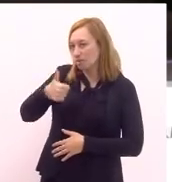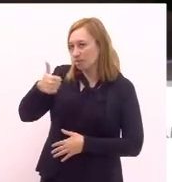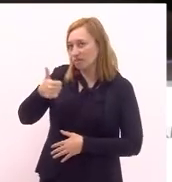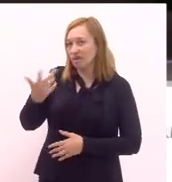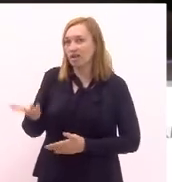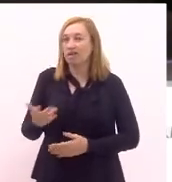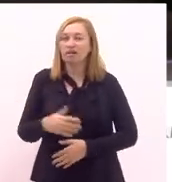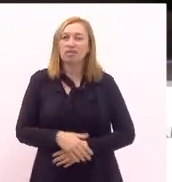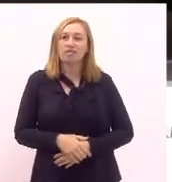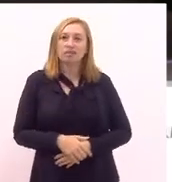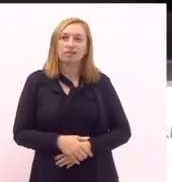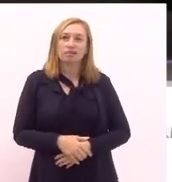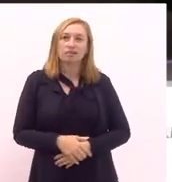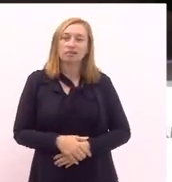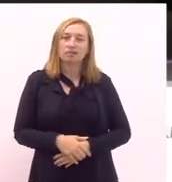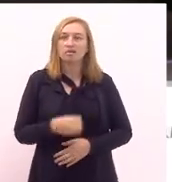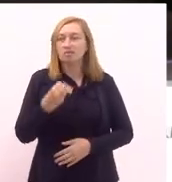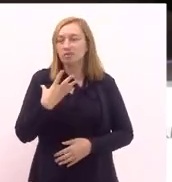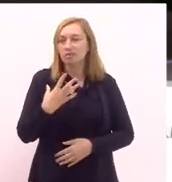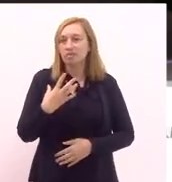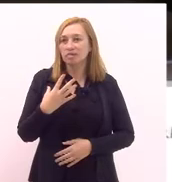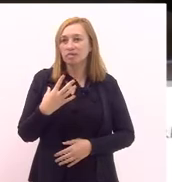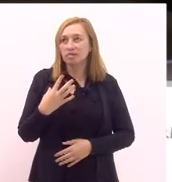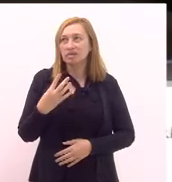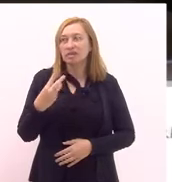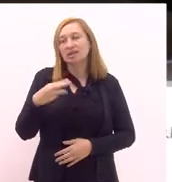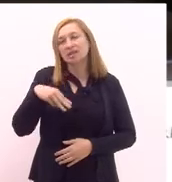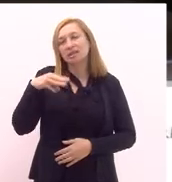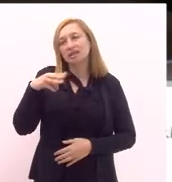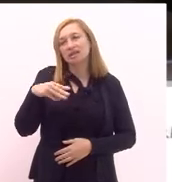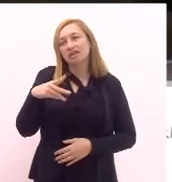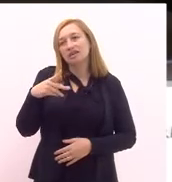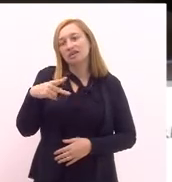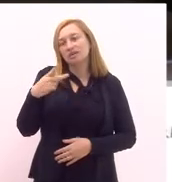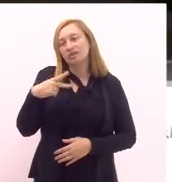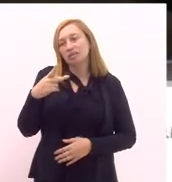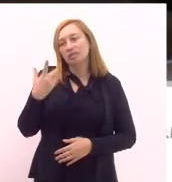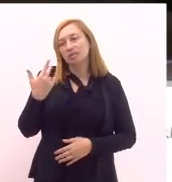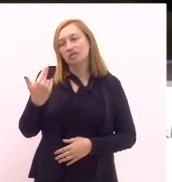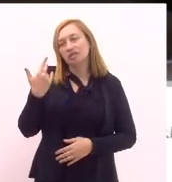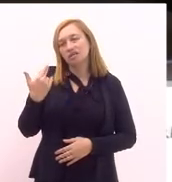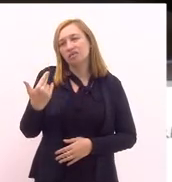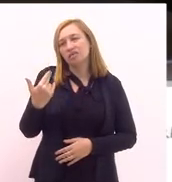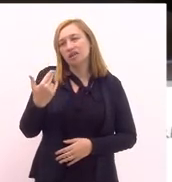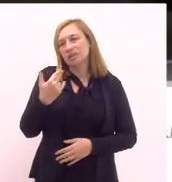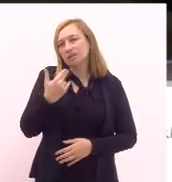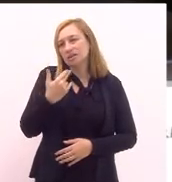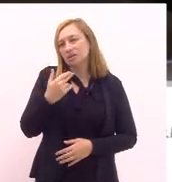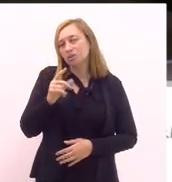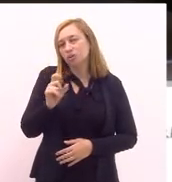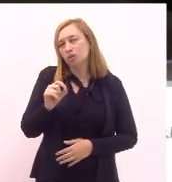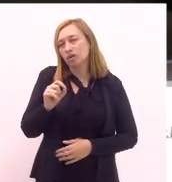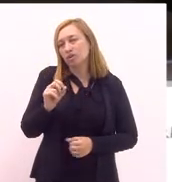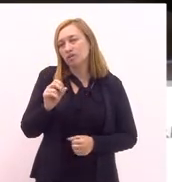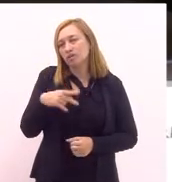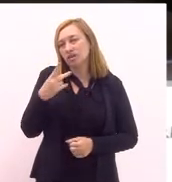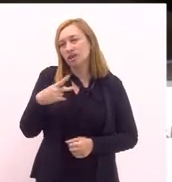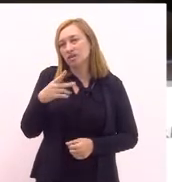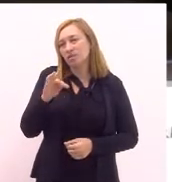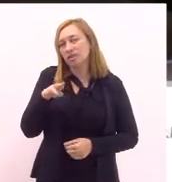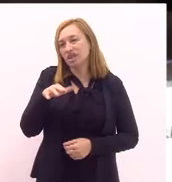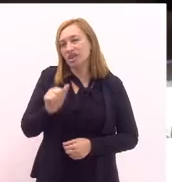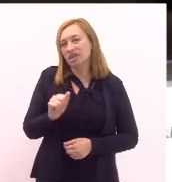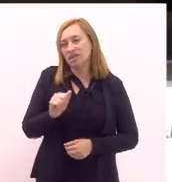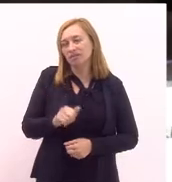fase vão que a gente geralmente fica falando assim o que é que eu vou falar sobre o